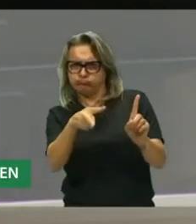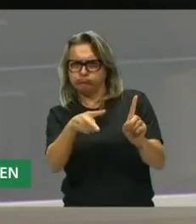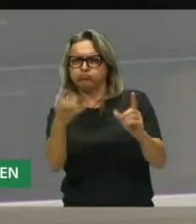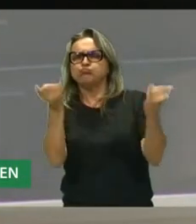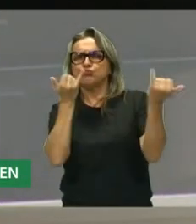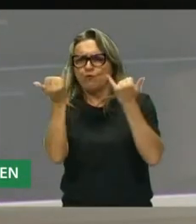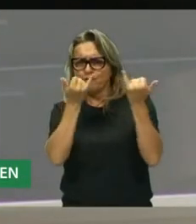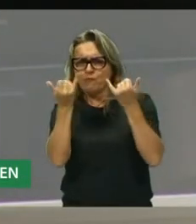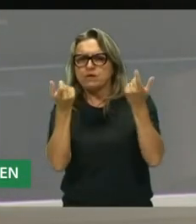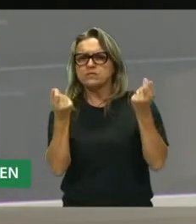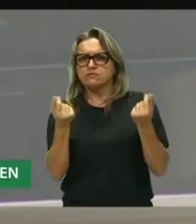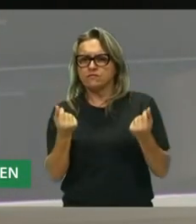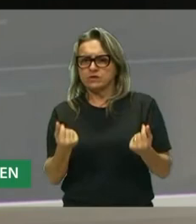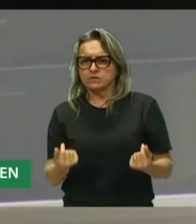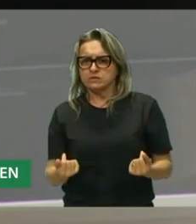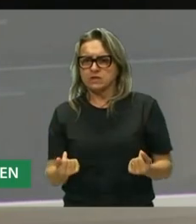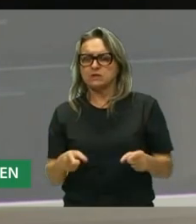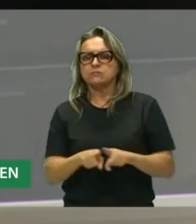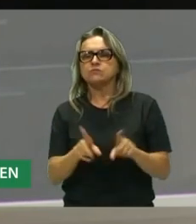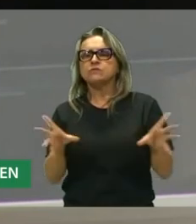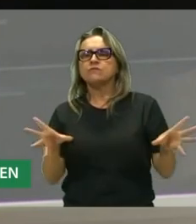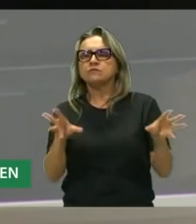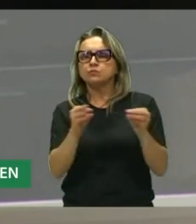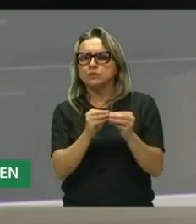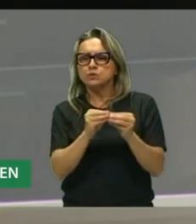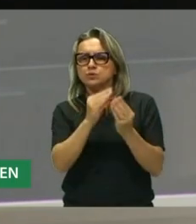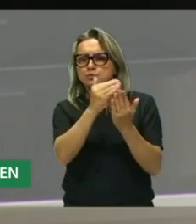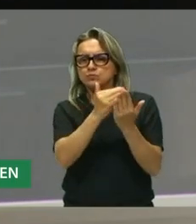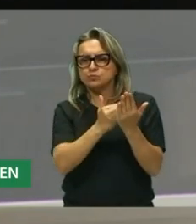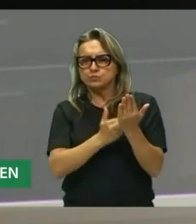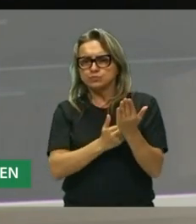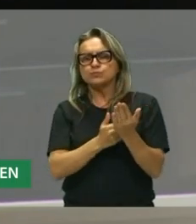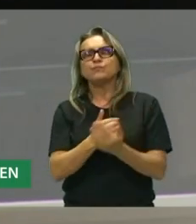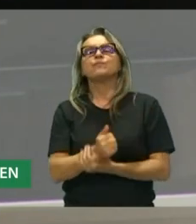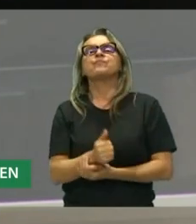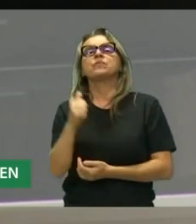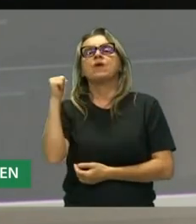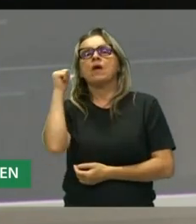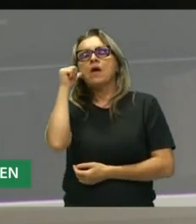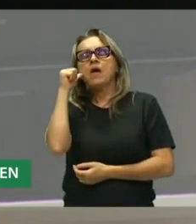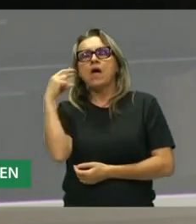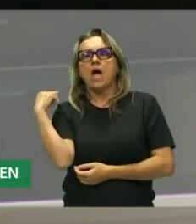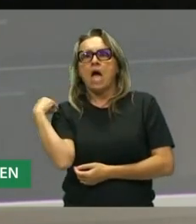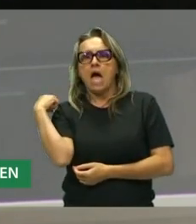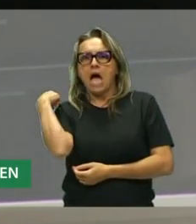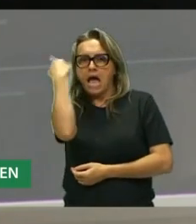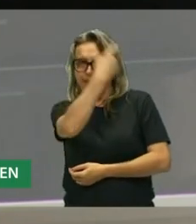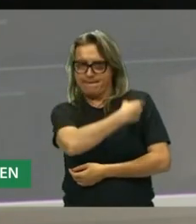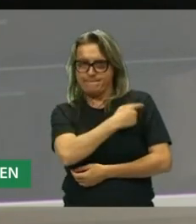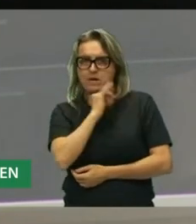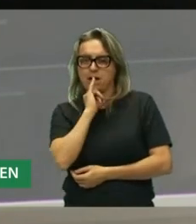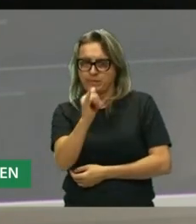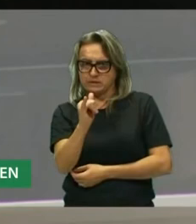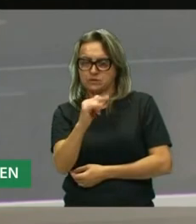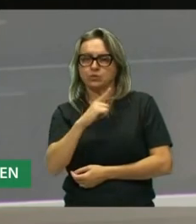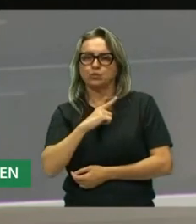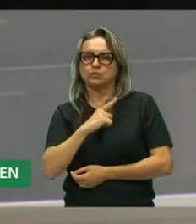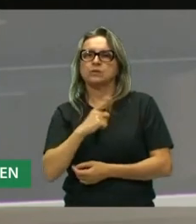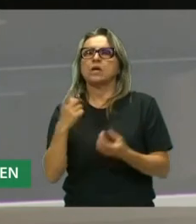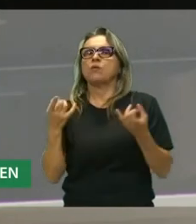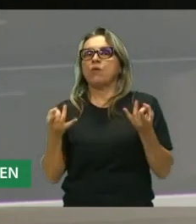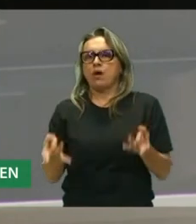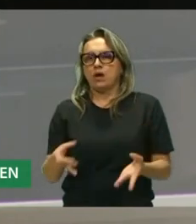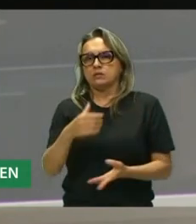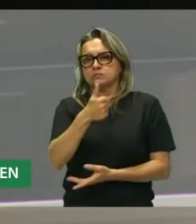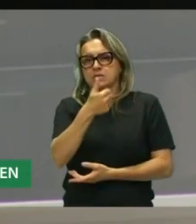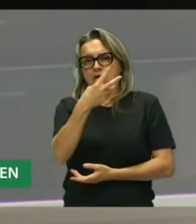estava fazendo um cotejamento em cima do que a irmã apresentou. A irmã apresentou que tem uma receita operacional bruta de 14 milhões e